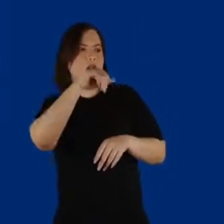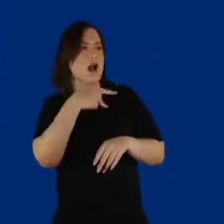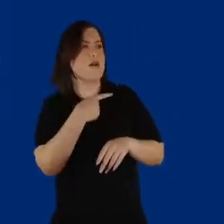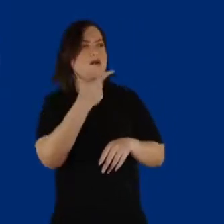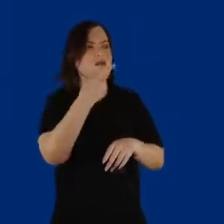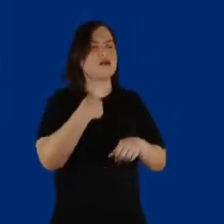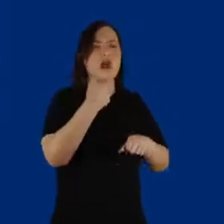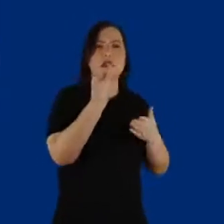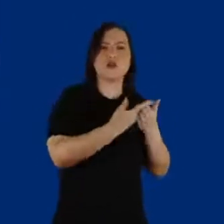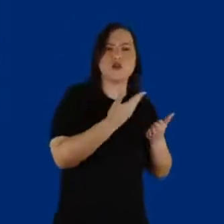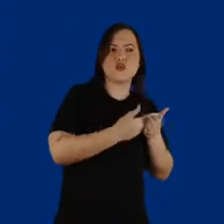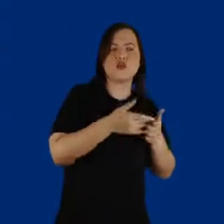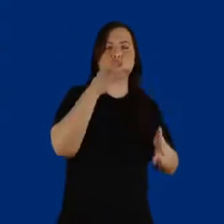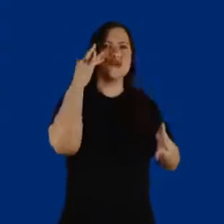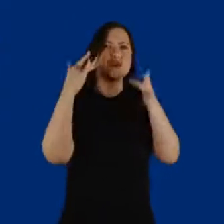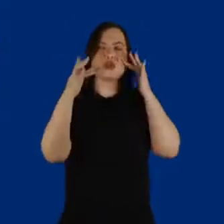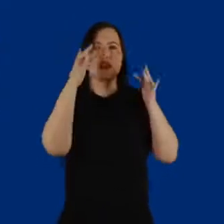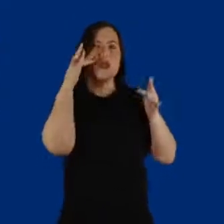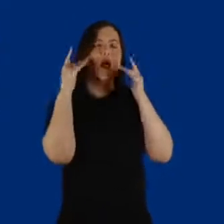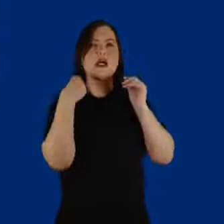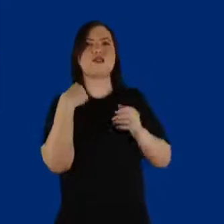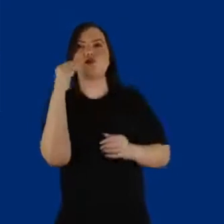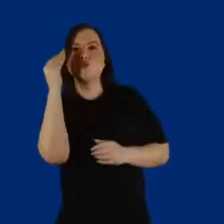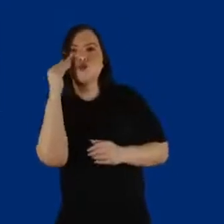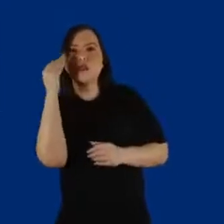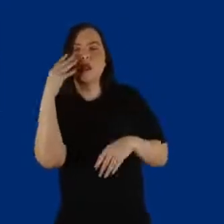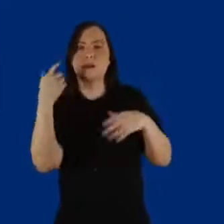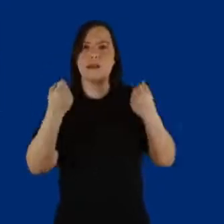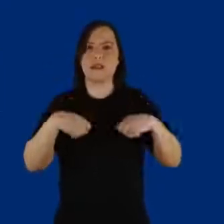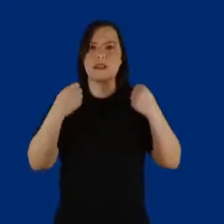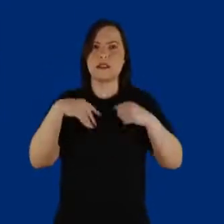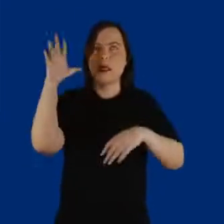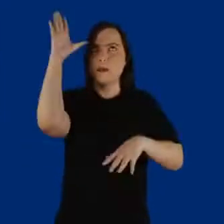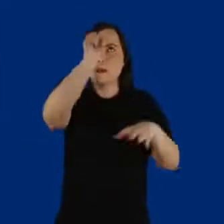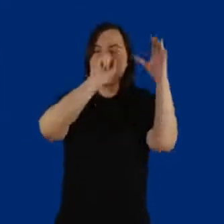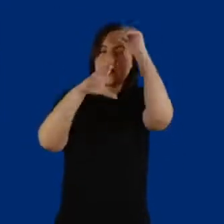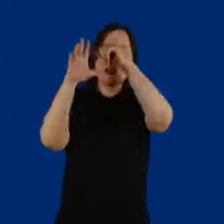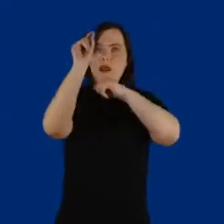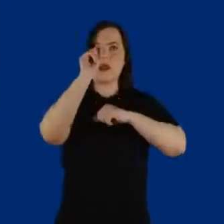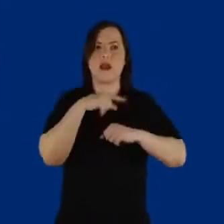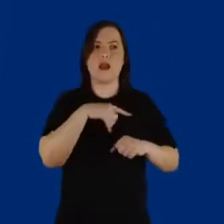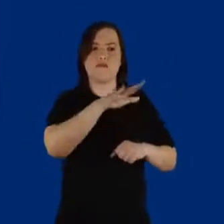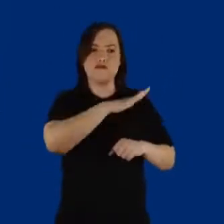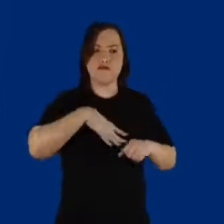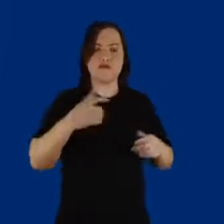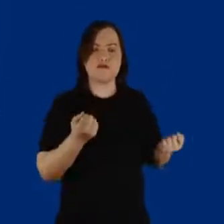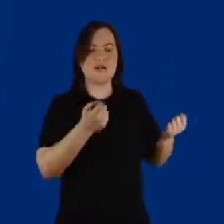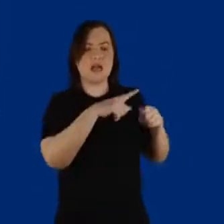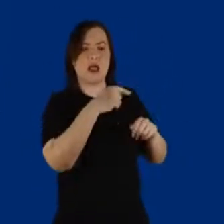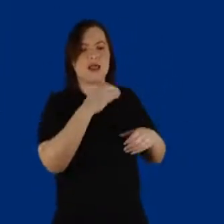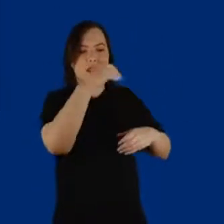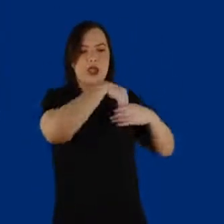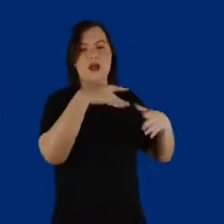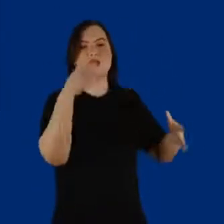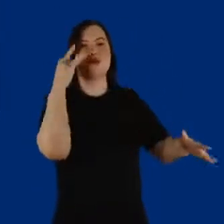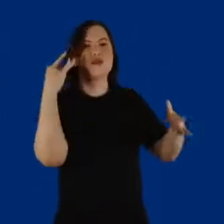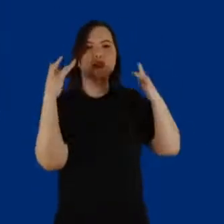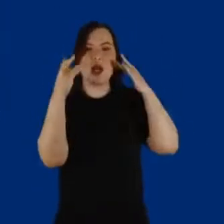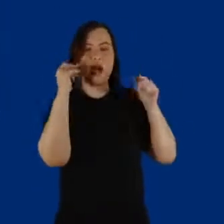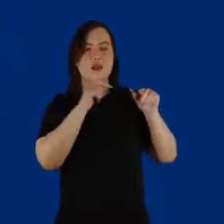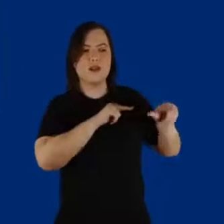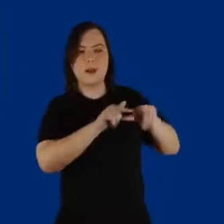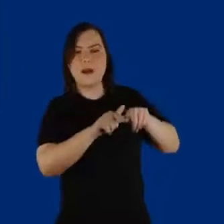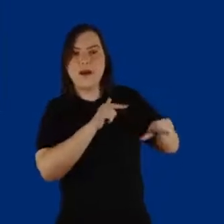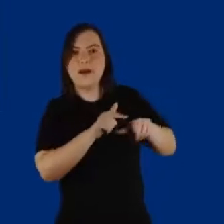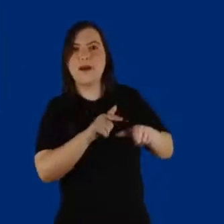teatro. Teatro, você tem que tentar aprender as habilidades do teatro e